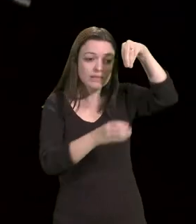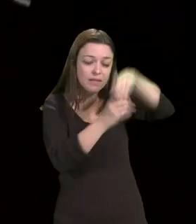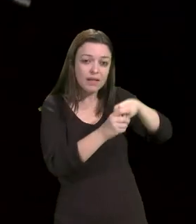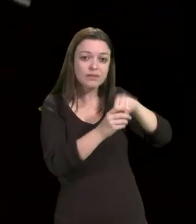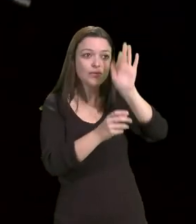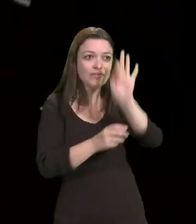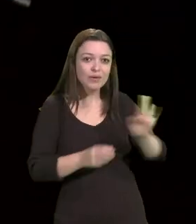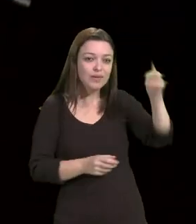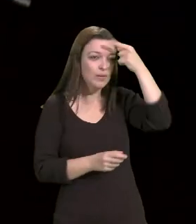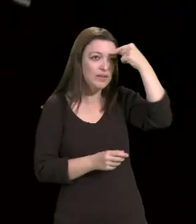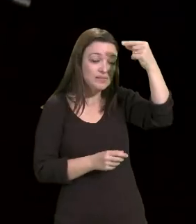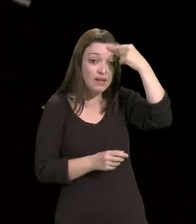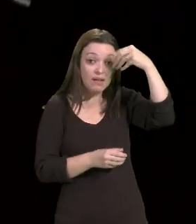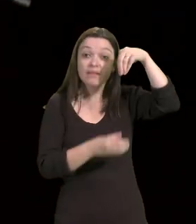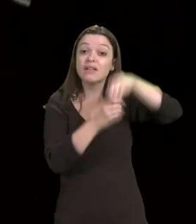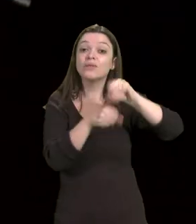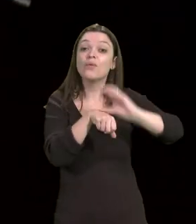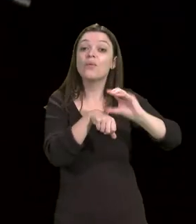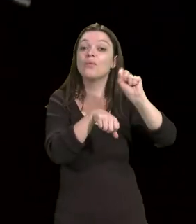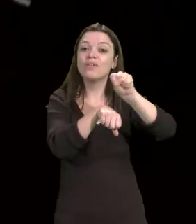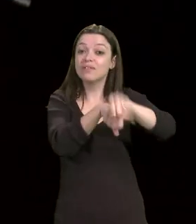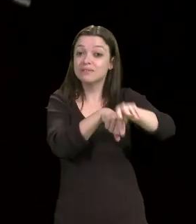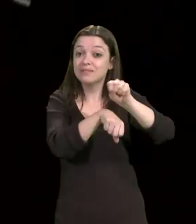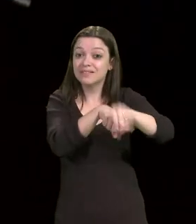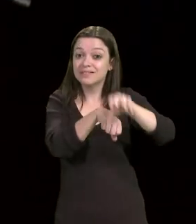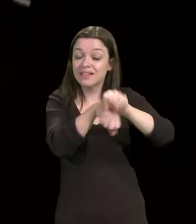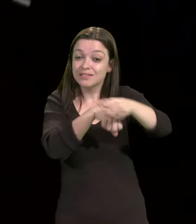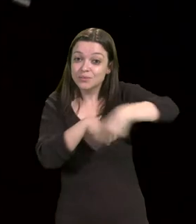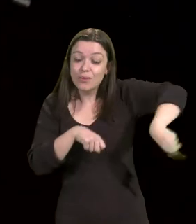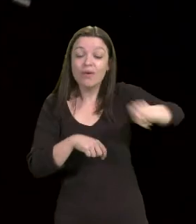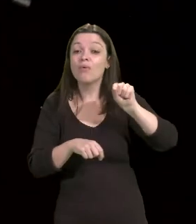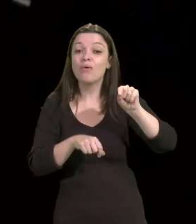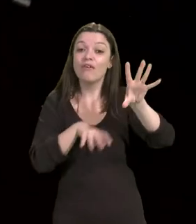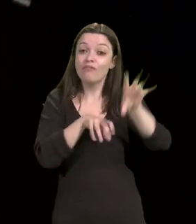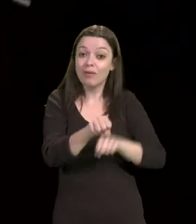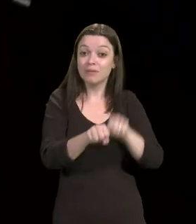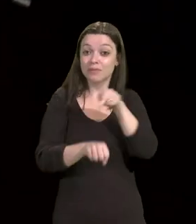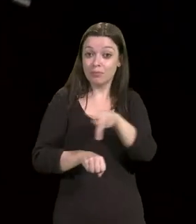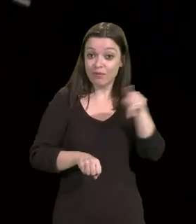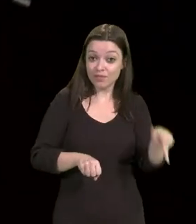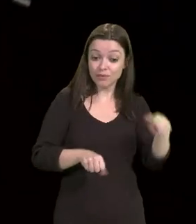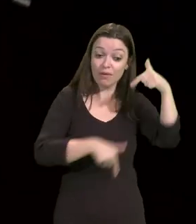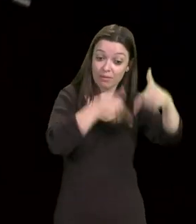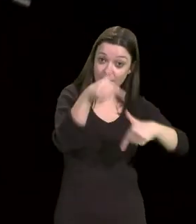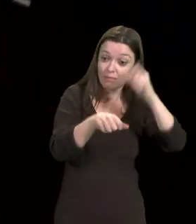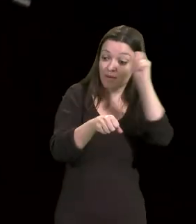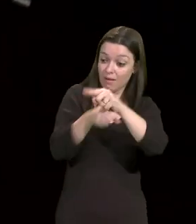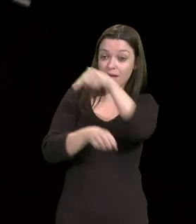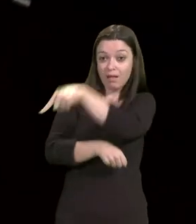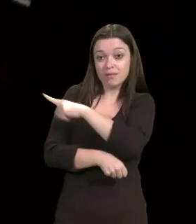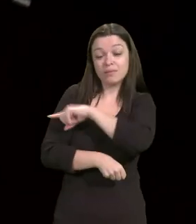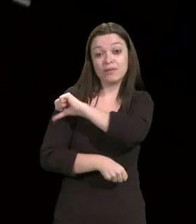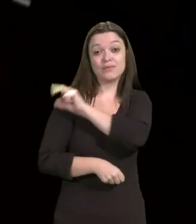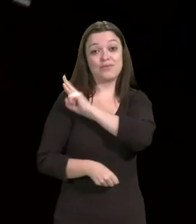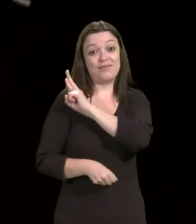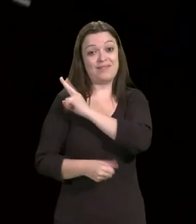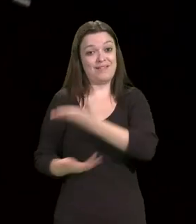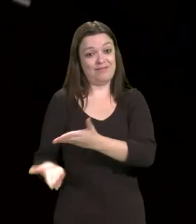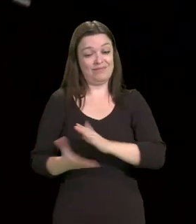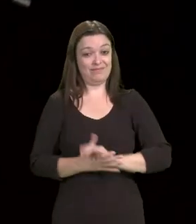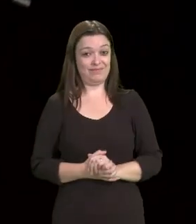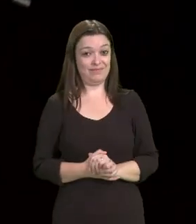nossas licenciaturas, que nós formamos os professores da educação básica e da educação infantil.